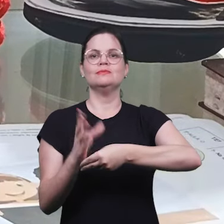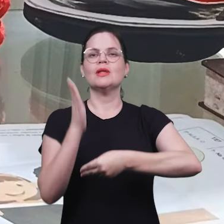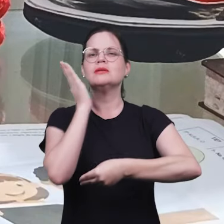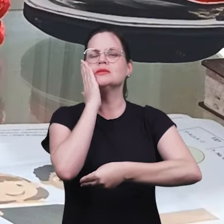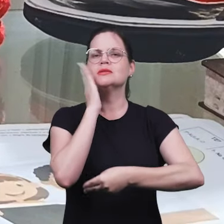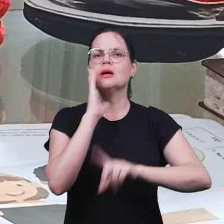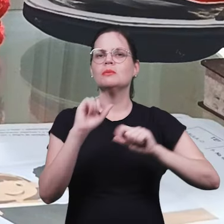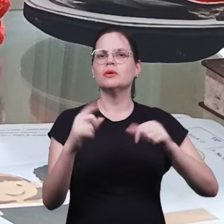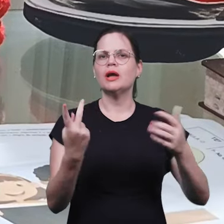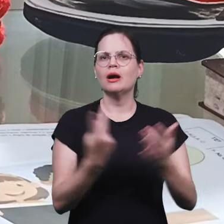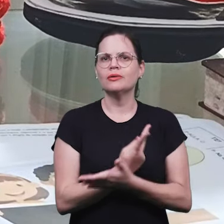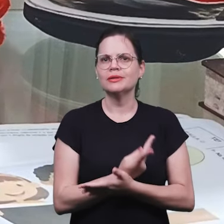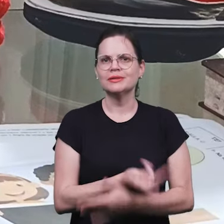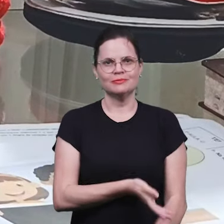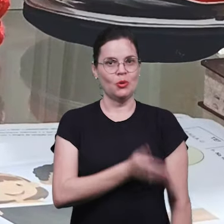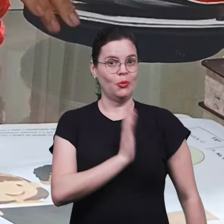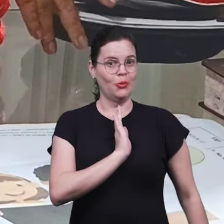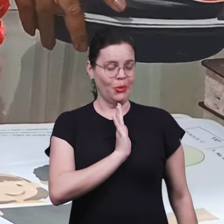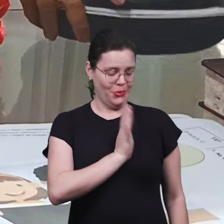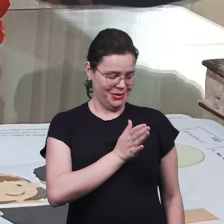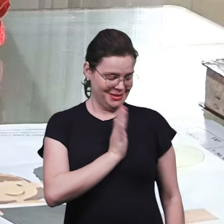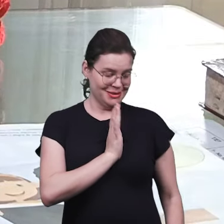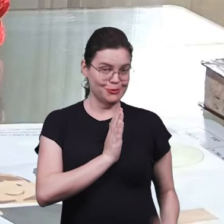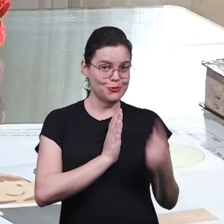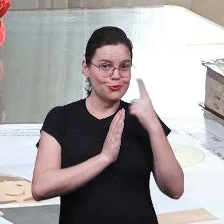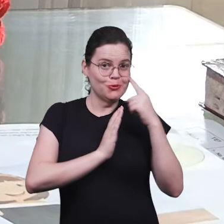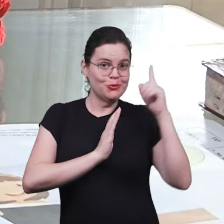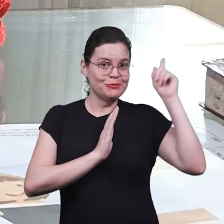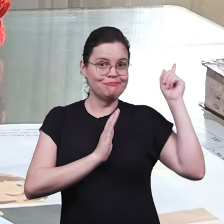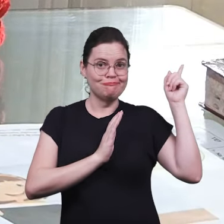E sabe o que isso gerou no coração? Vamos ver?